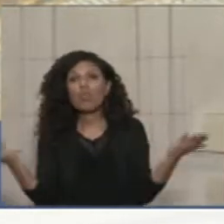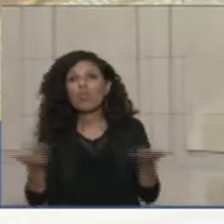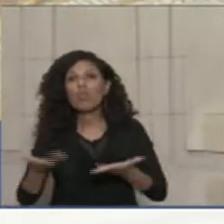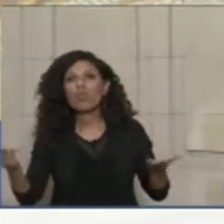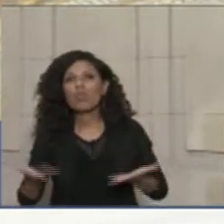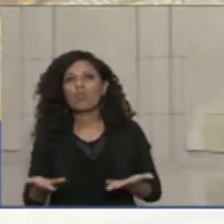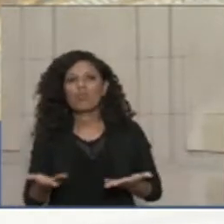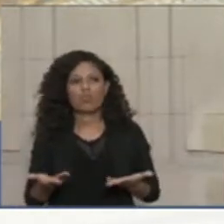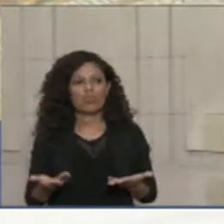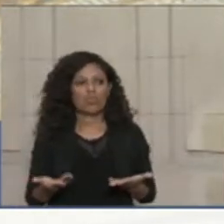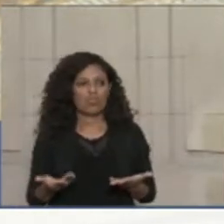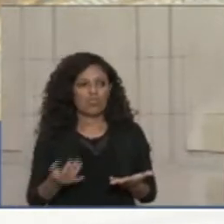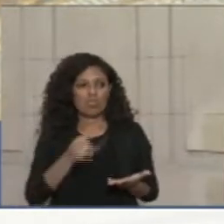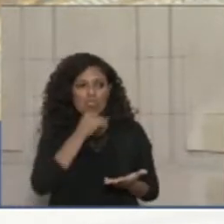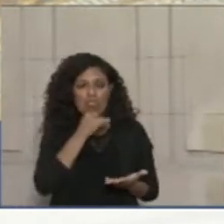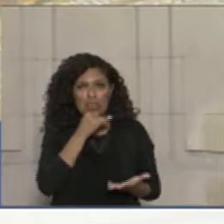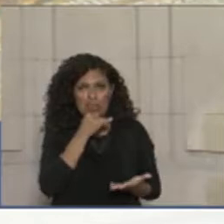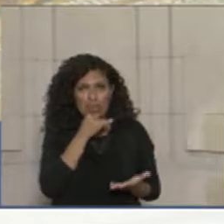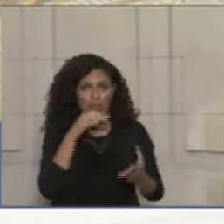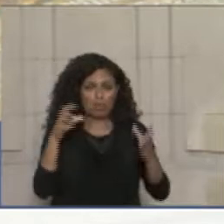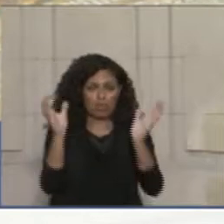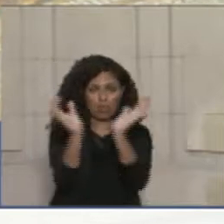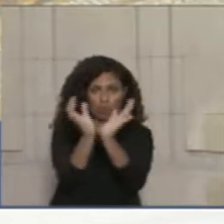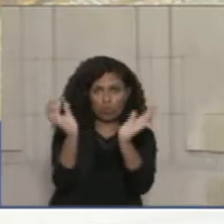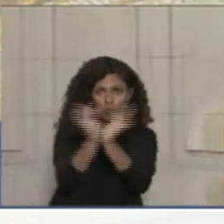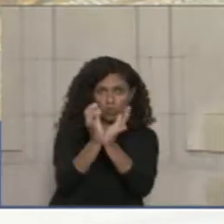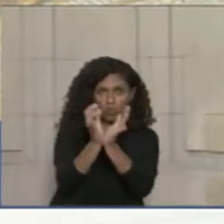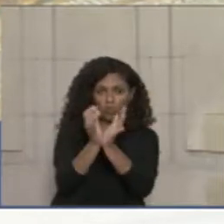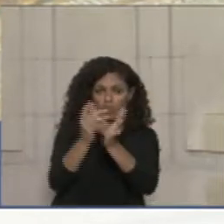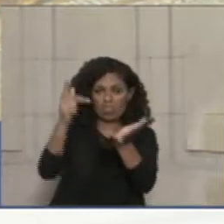inclusive, a Comissão da Verdade, Justiça e Memória,